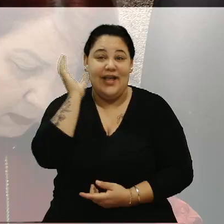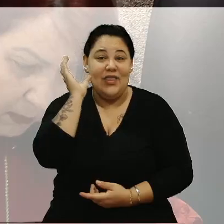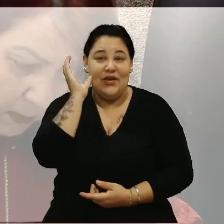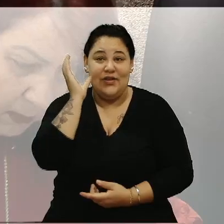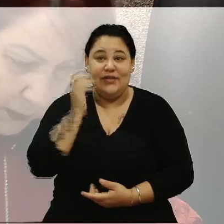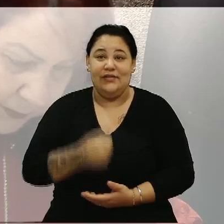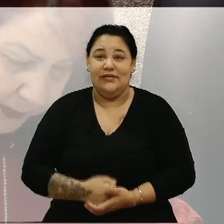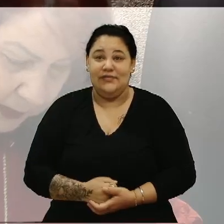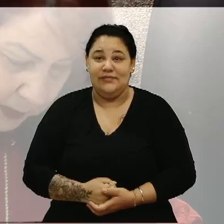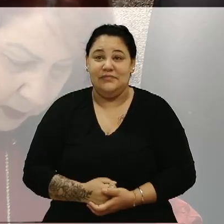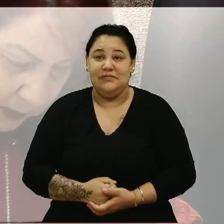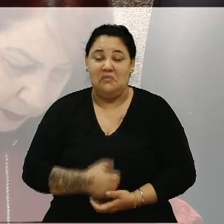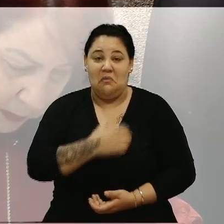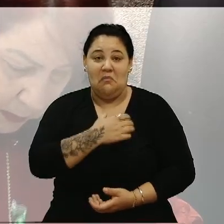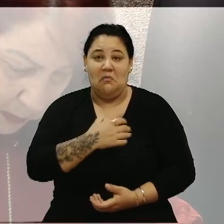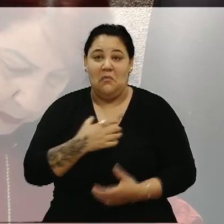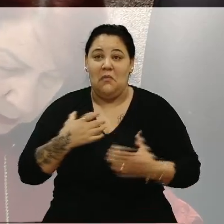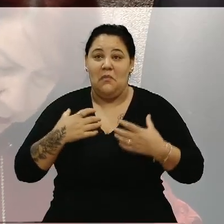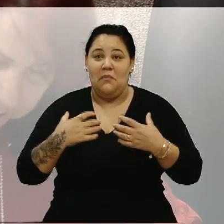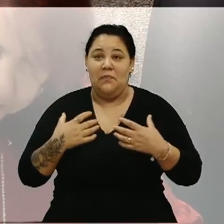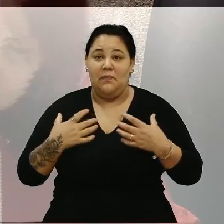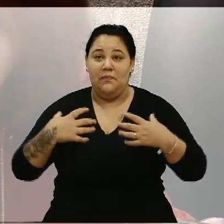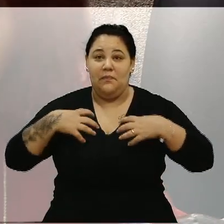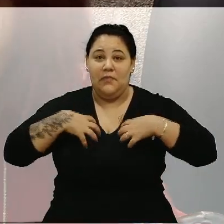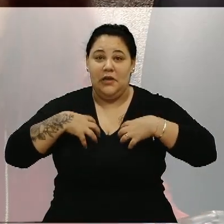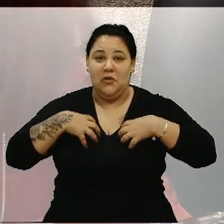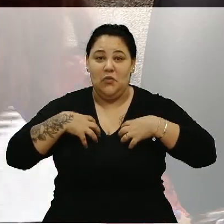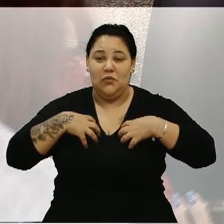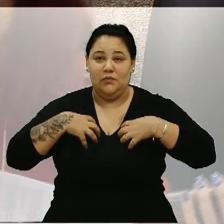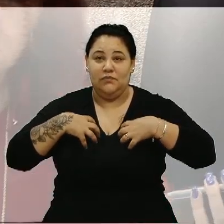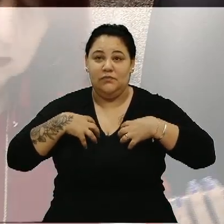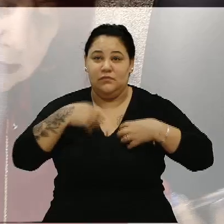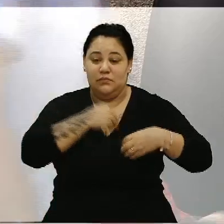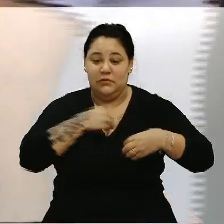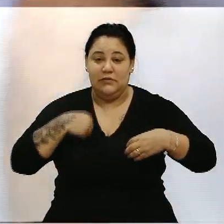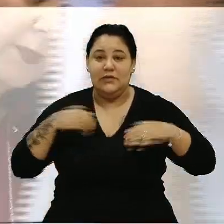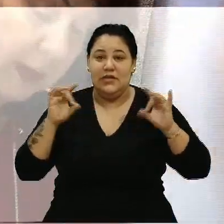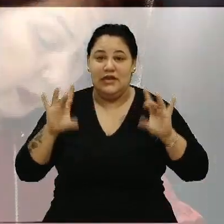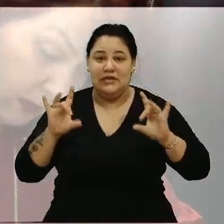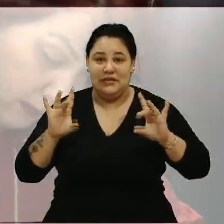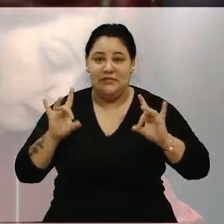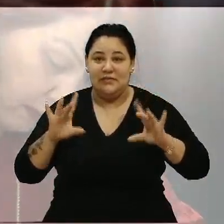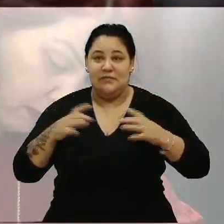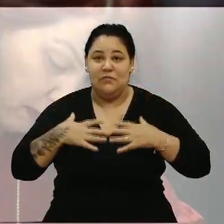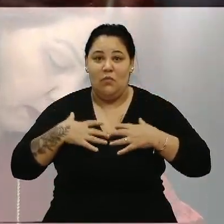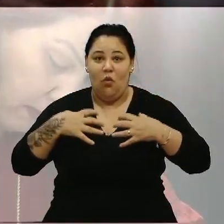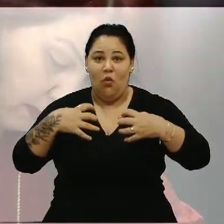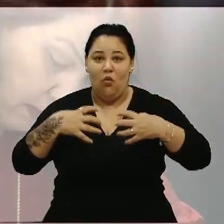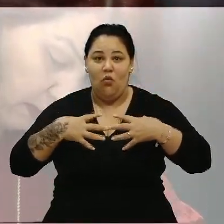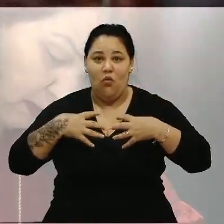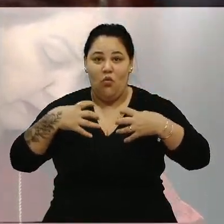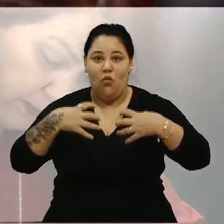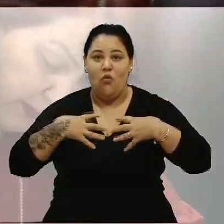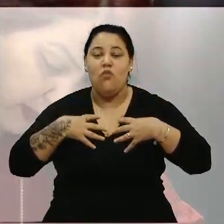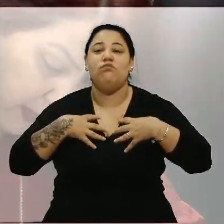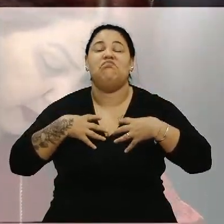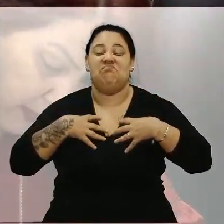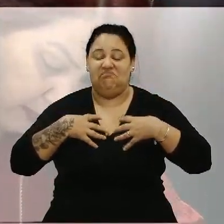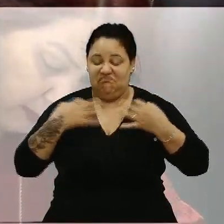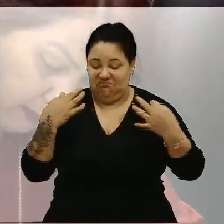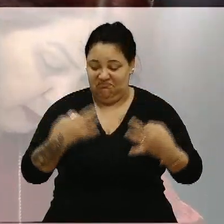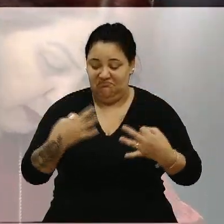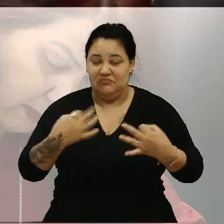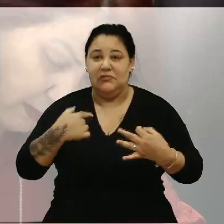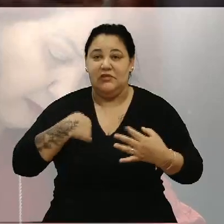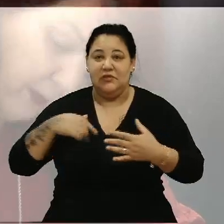uma pneumo muito conceituada, e da qual me comprometi com ela de fazer um tratamento. Peço a palavra.